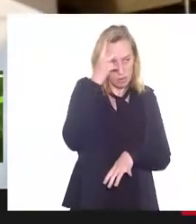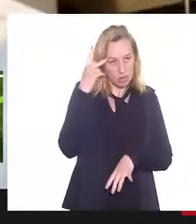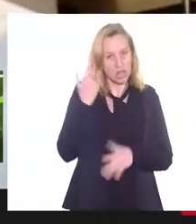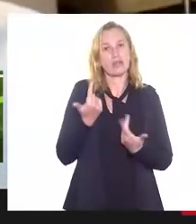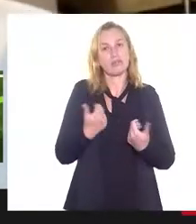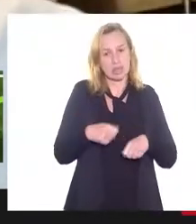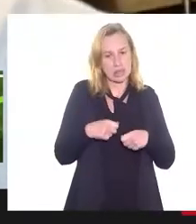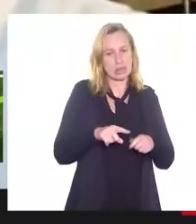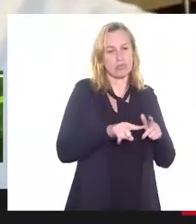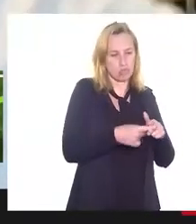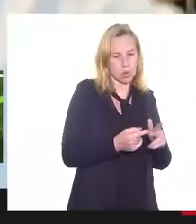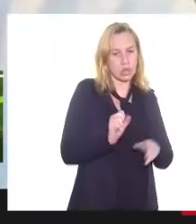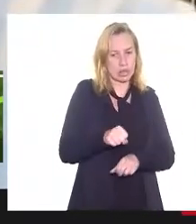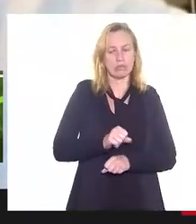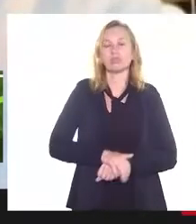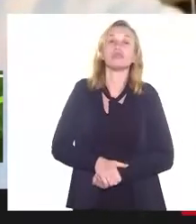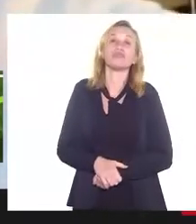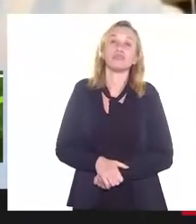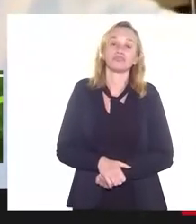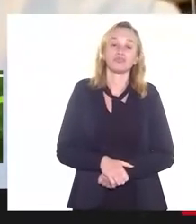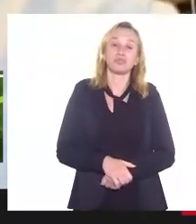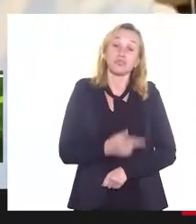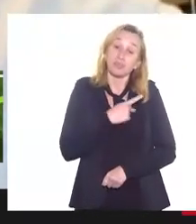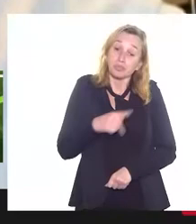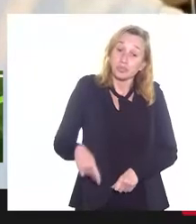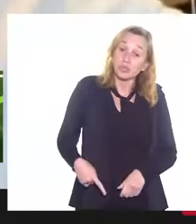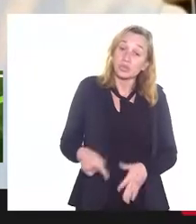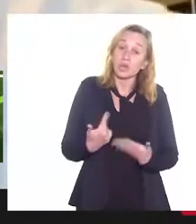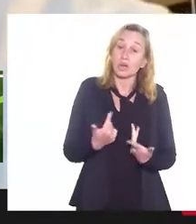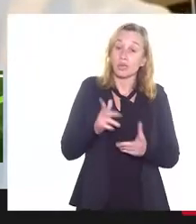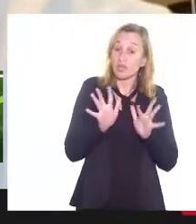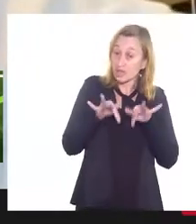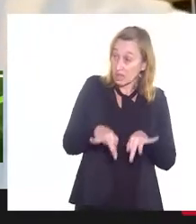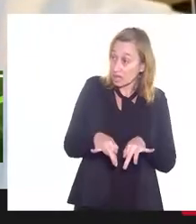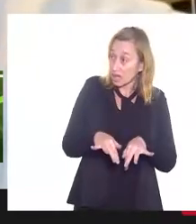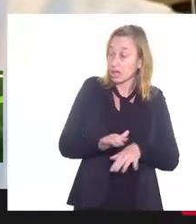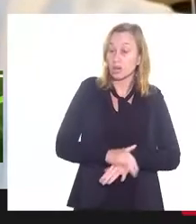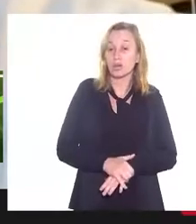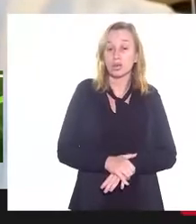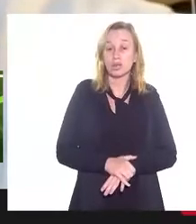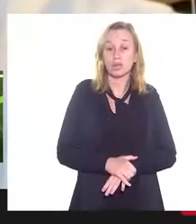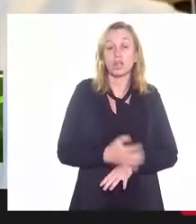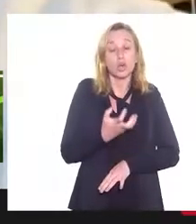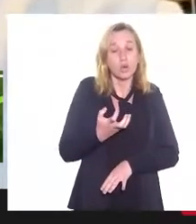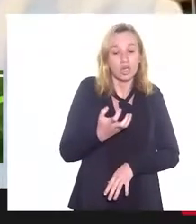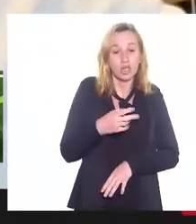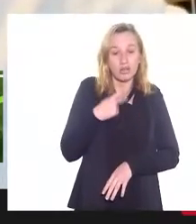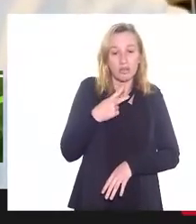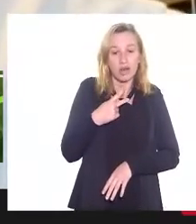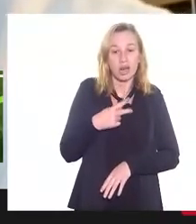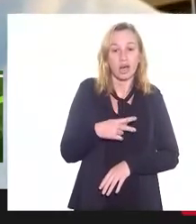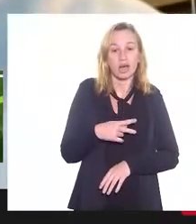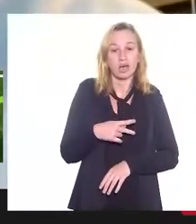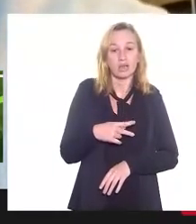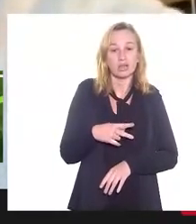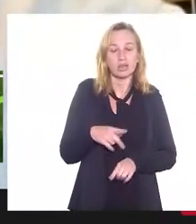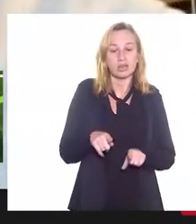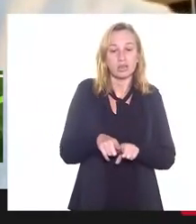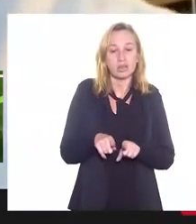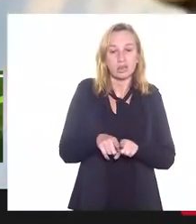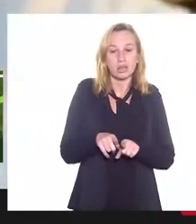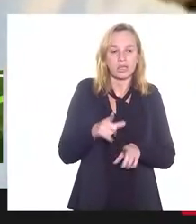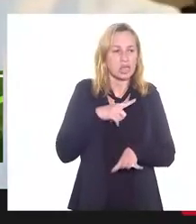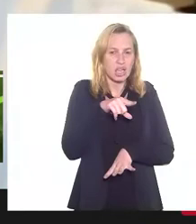uma atitude. O presidente, eu para terminar, eu queria ressaltar muito o trabalho. A senhora tem